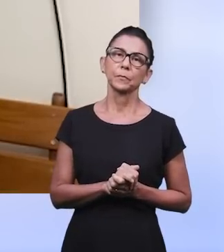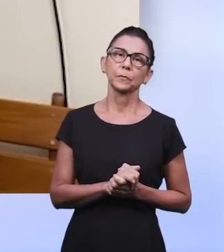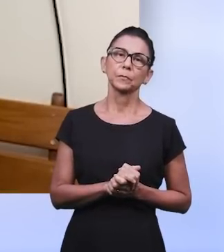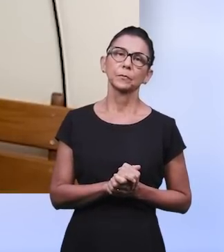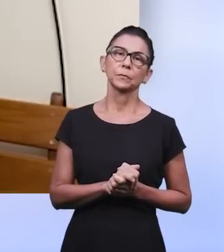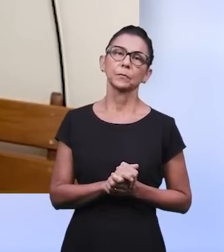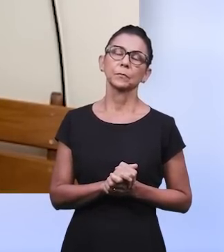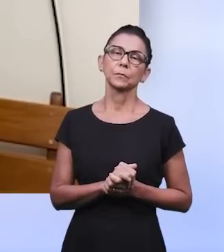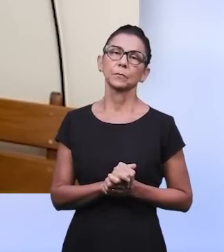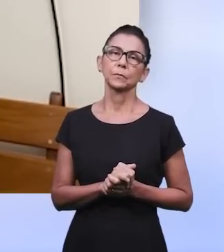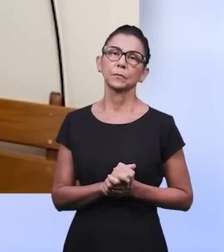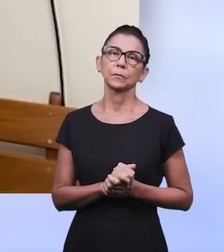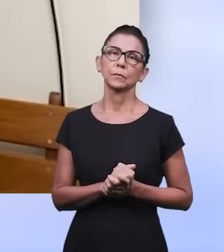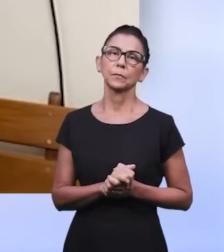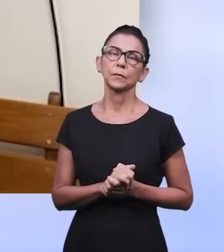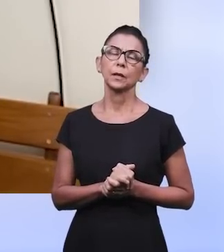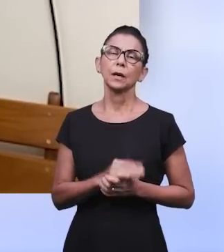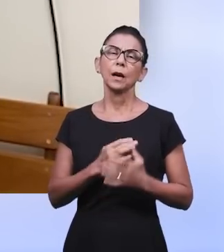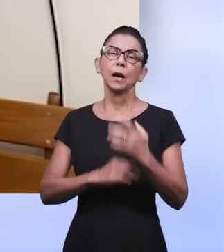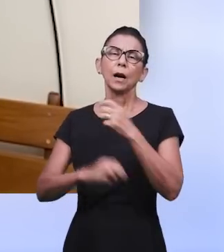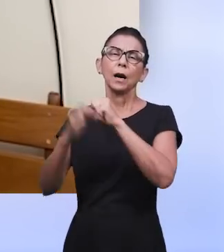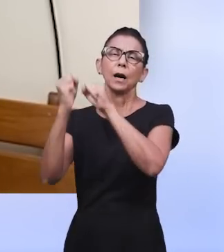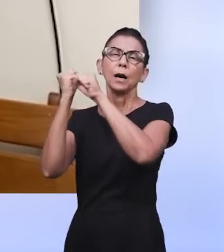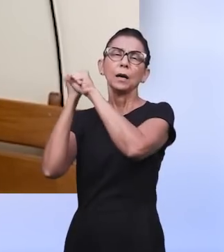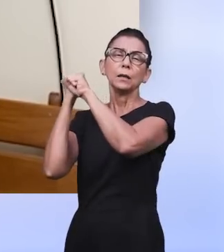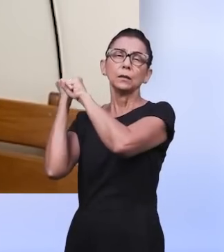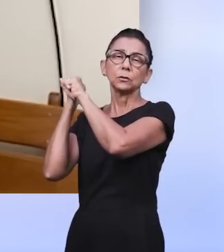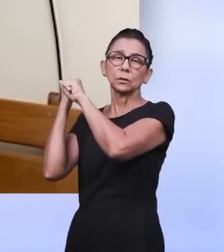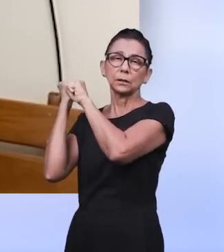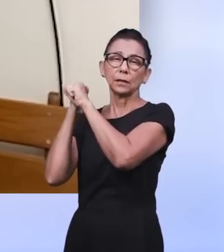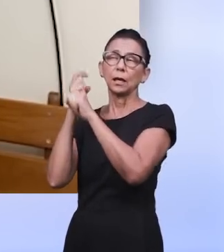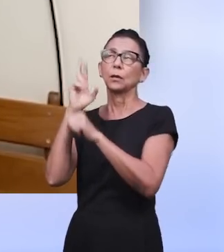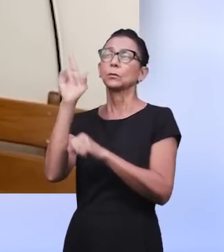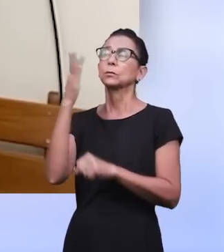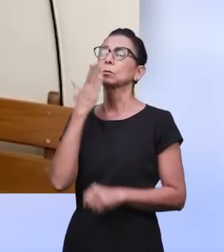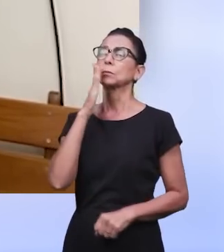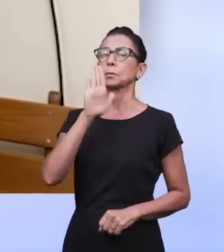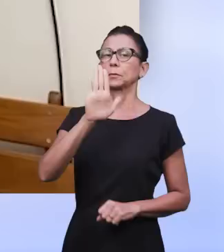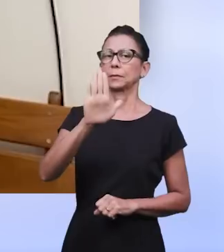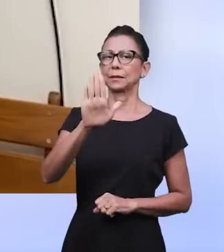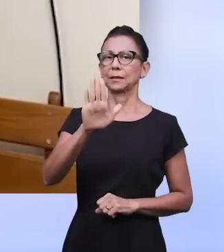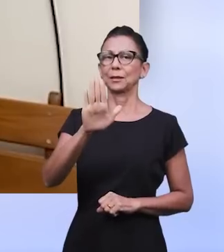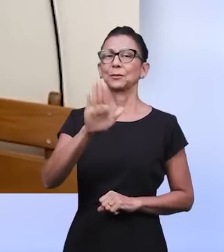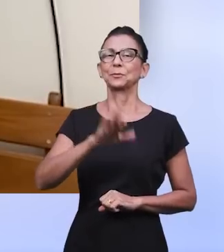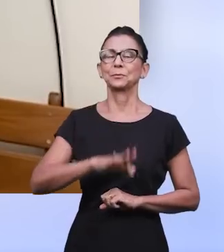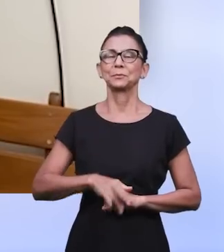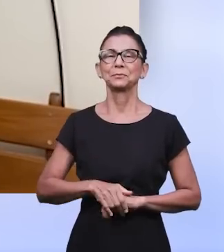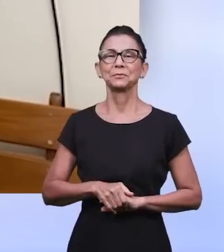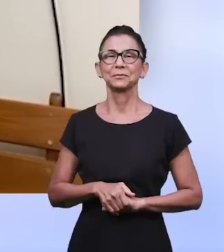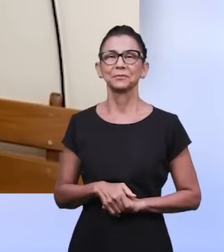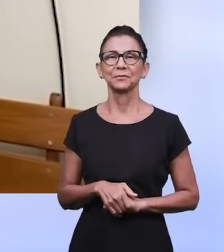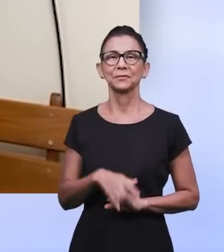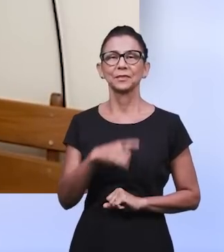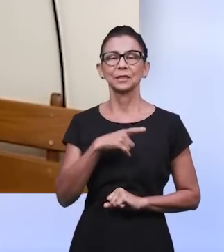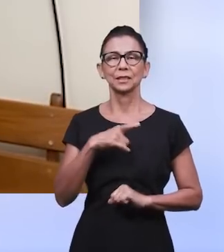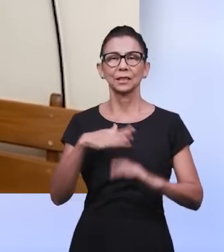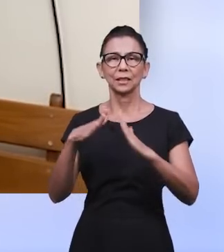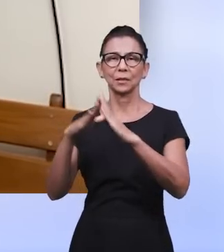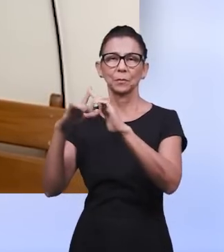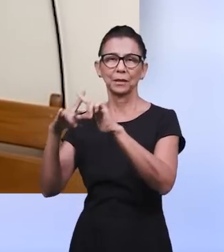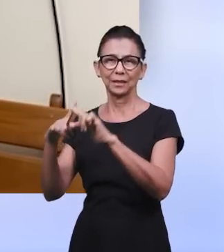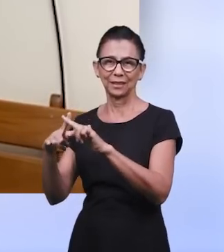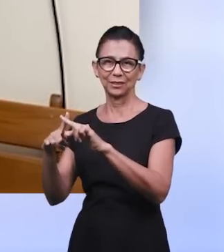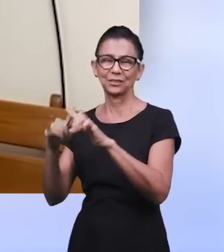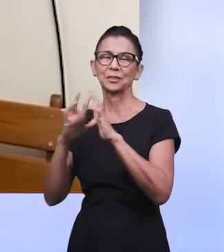uma profecia que o Senhor nos deu anos atrás nessa igreja, que teríamos uma igreja em Tampa, na semana passada nós fizemos ali